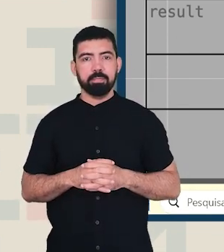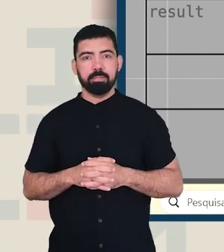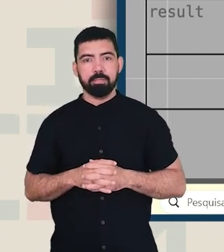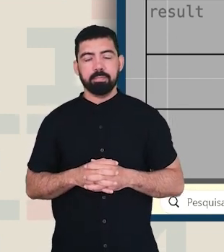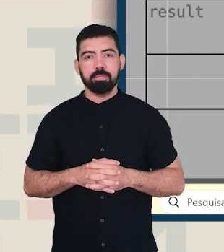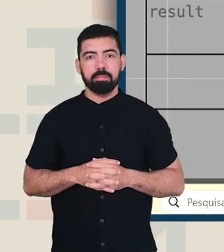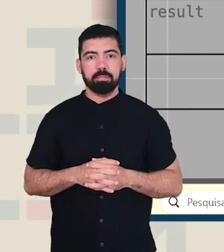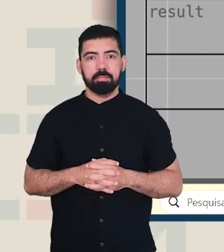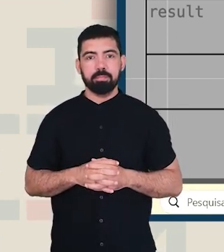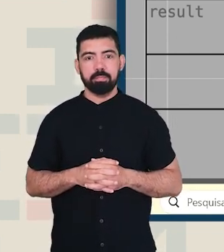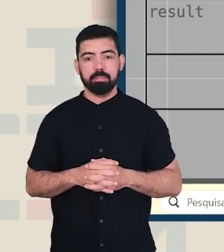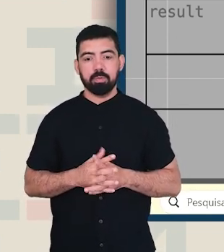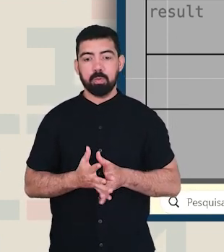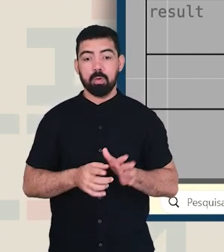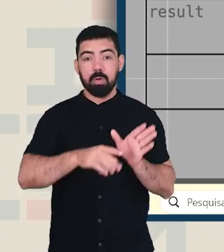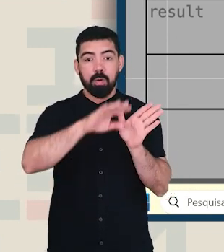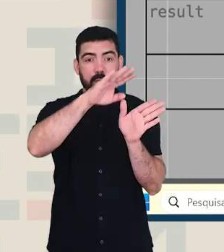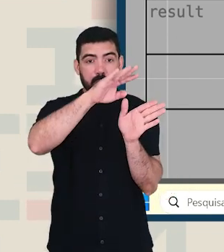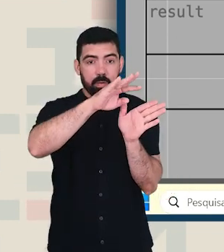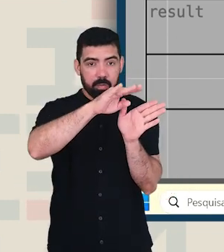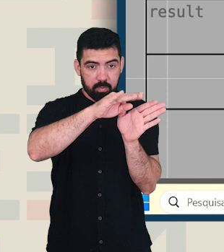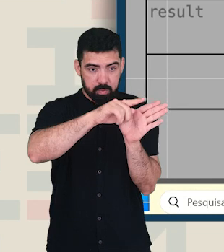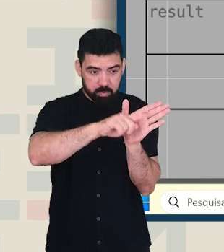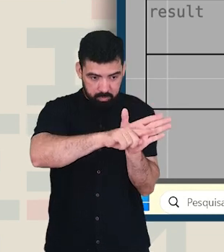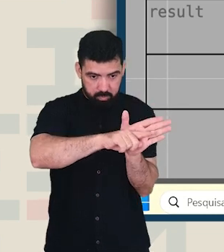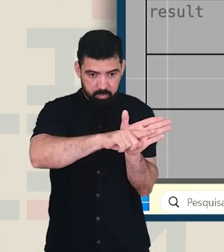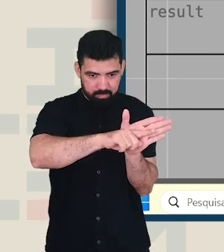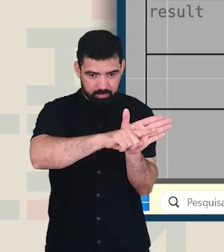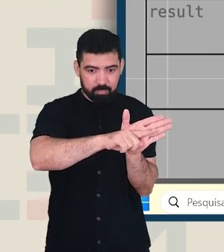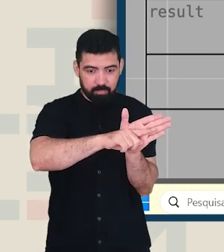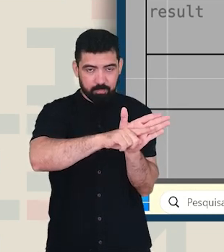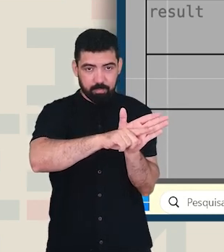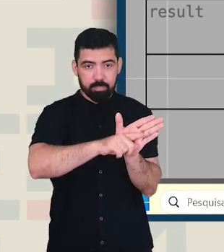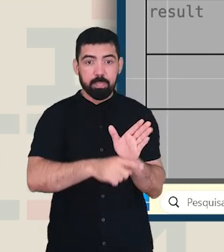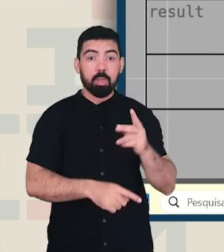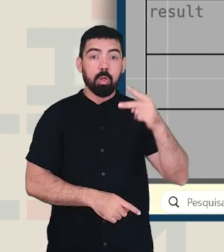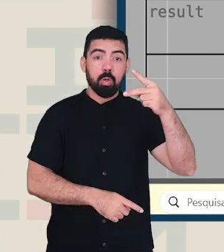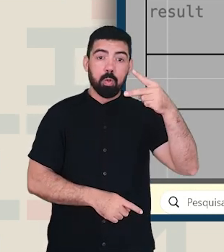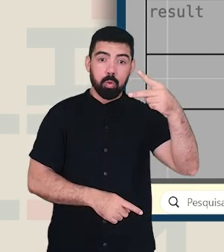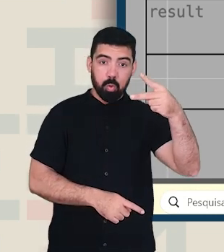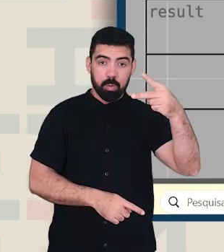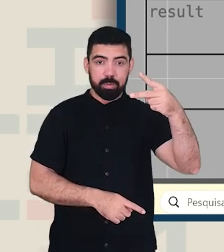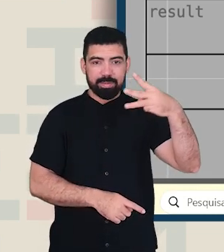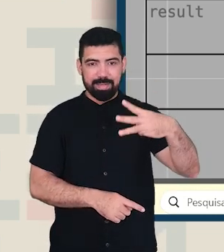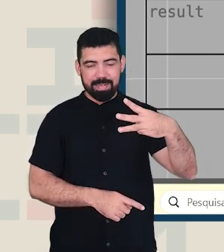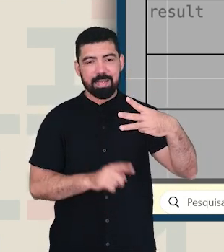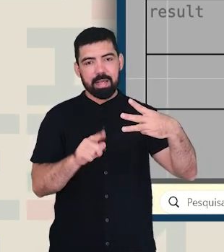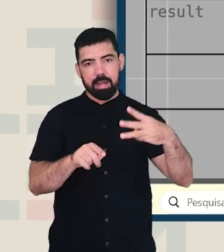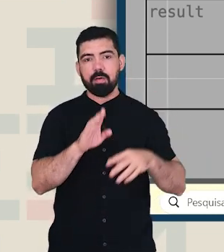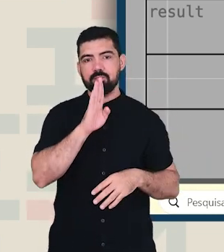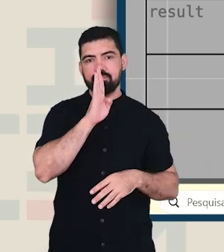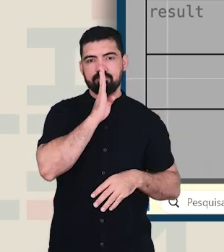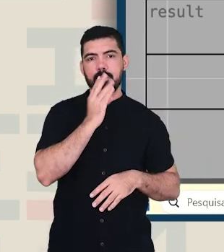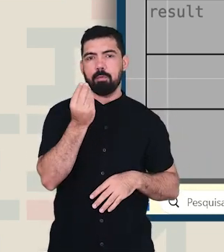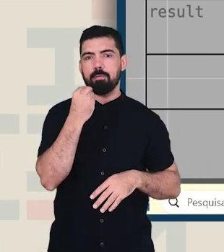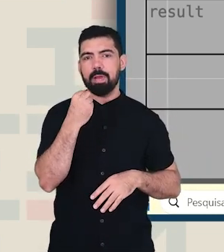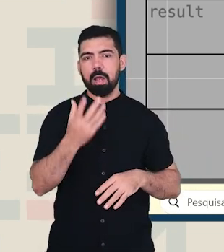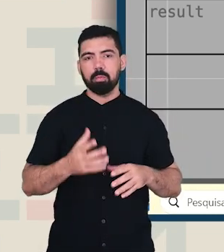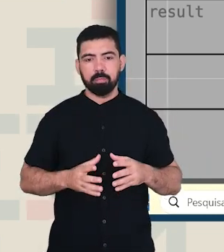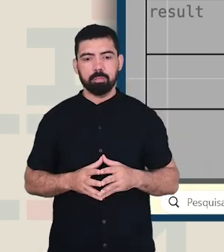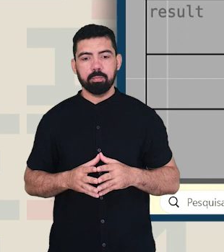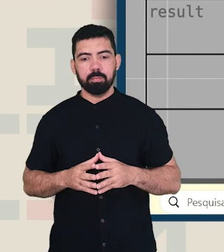Bom, aí cheguei no negativo. Então, 2 ou 3 é muito baixo. Precisaria...